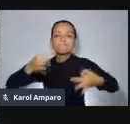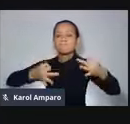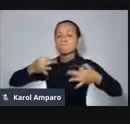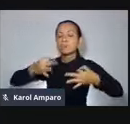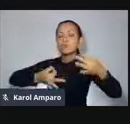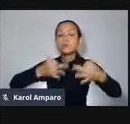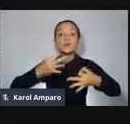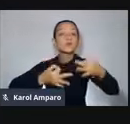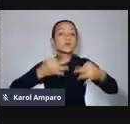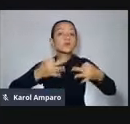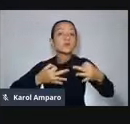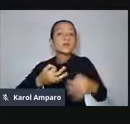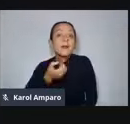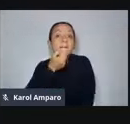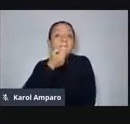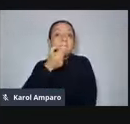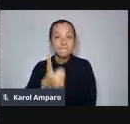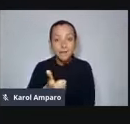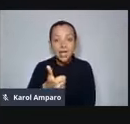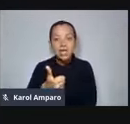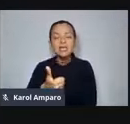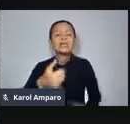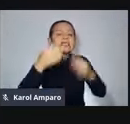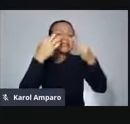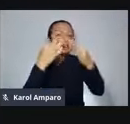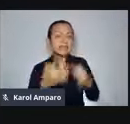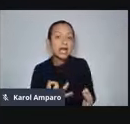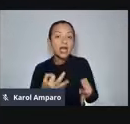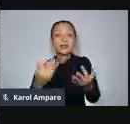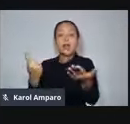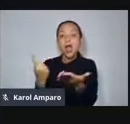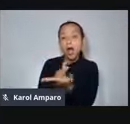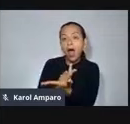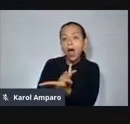na ideia do bem, do que é certo e do que é errado.